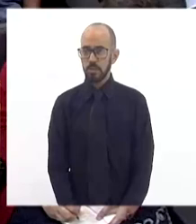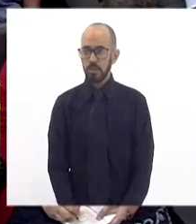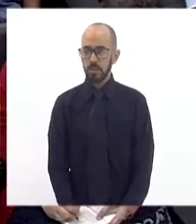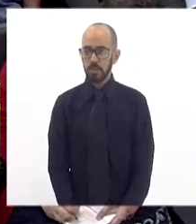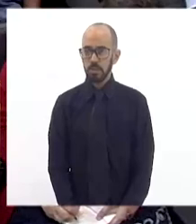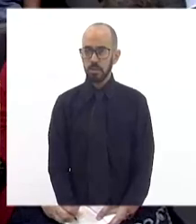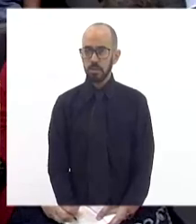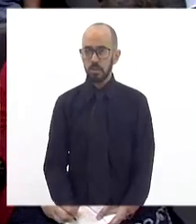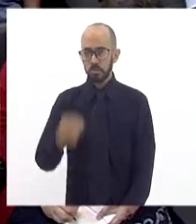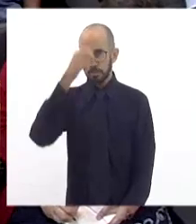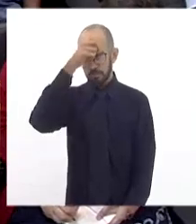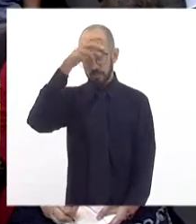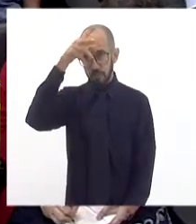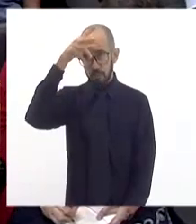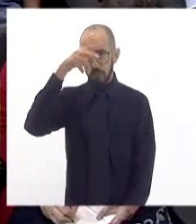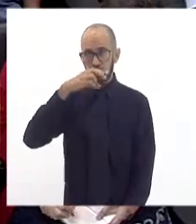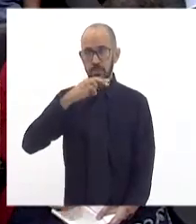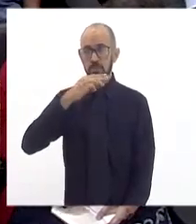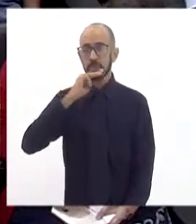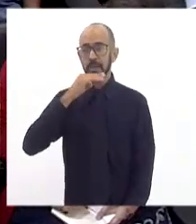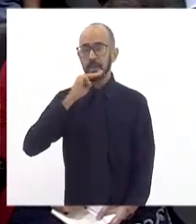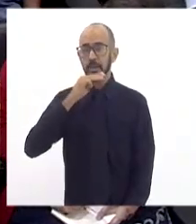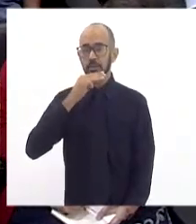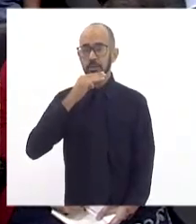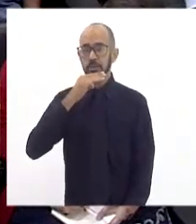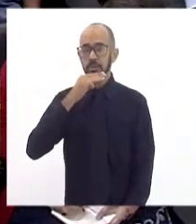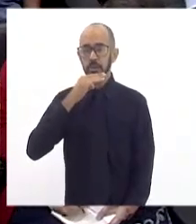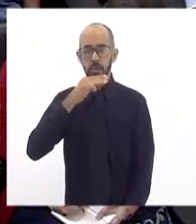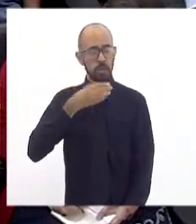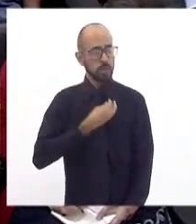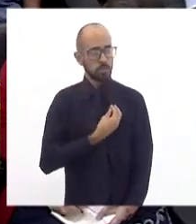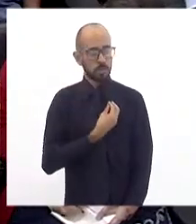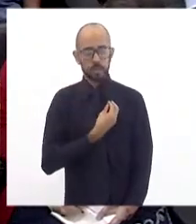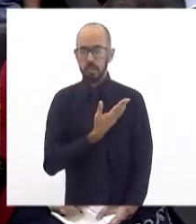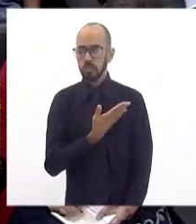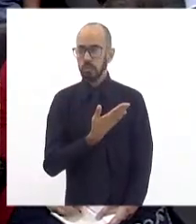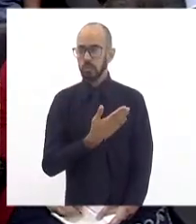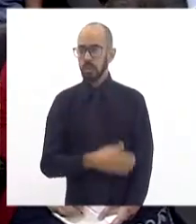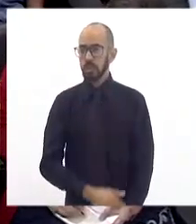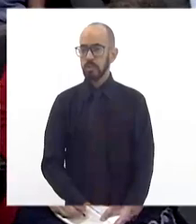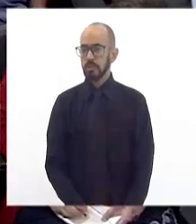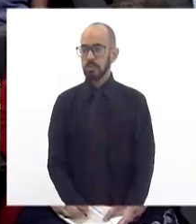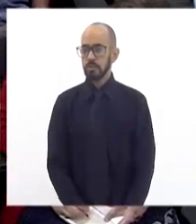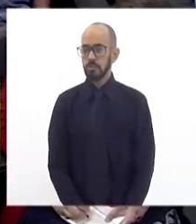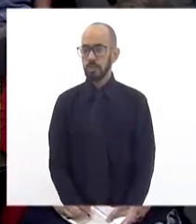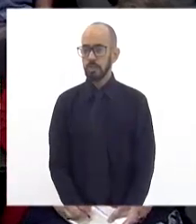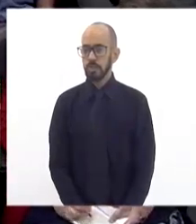o prefeito de Mangaratiba Alan Campos Costa da presente velho